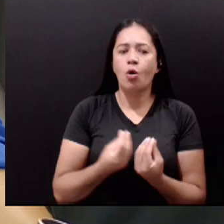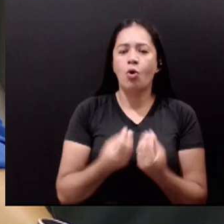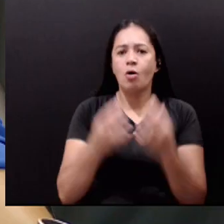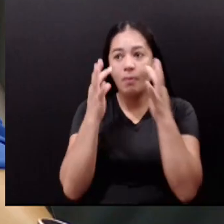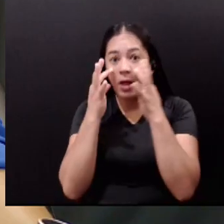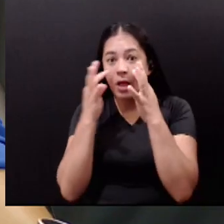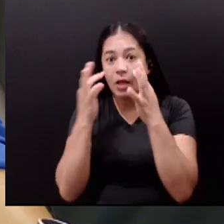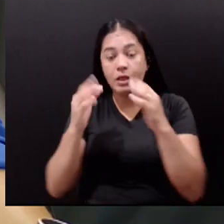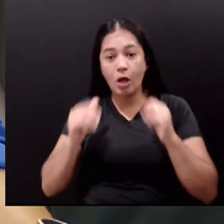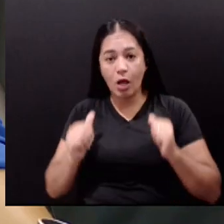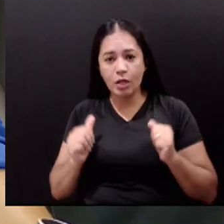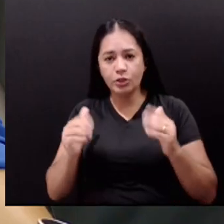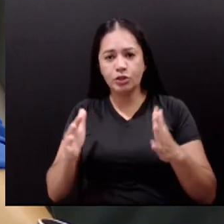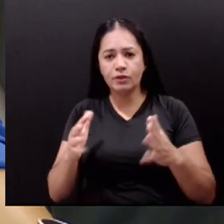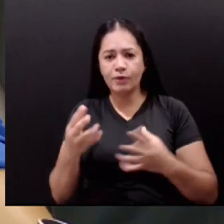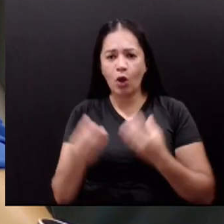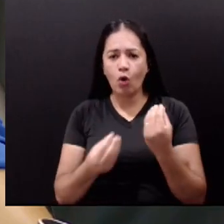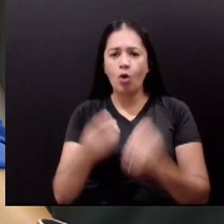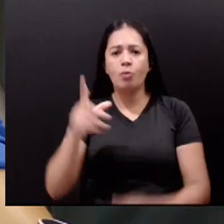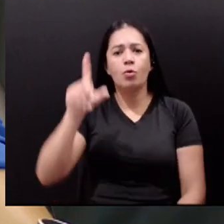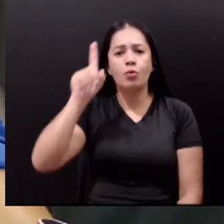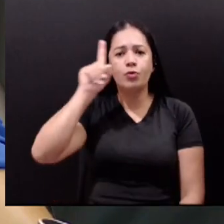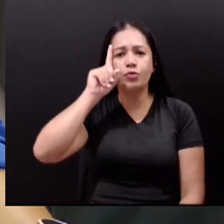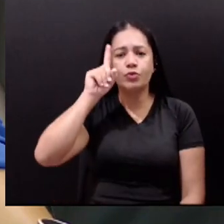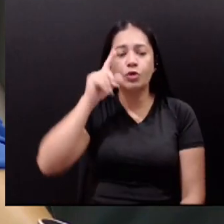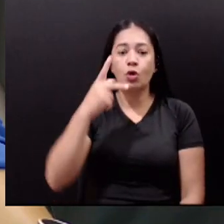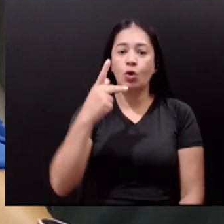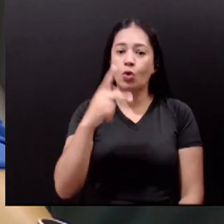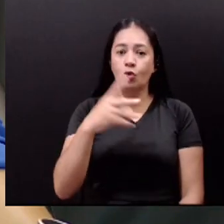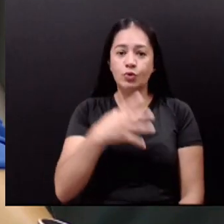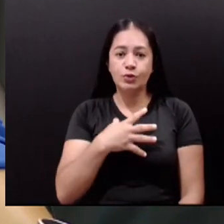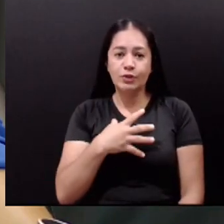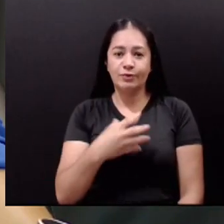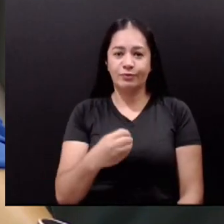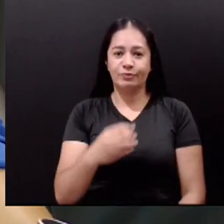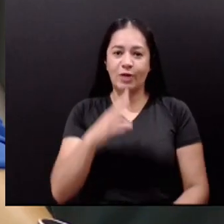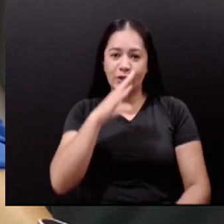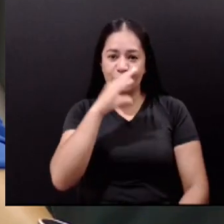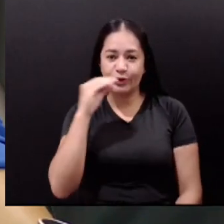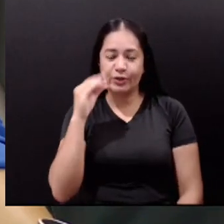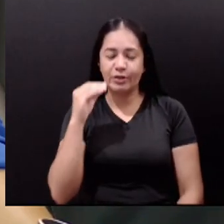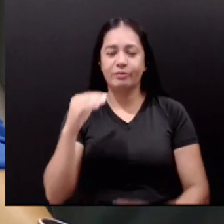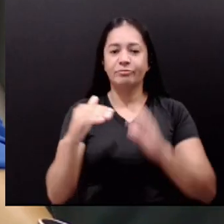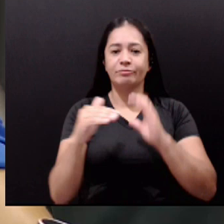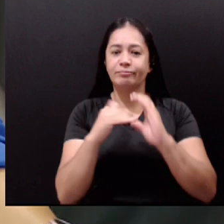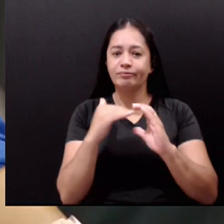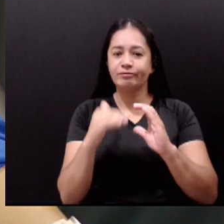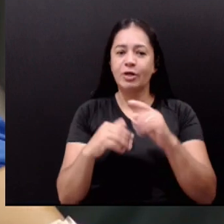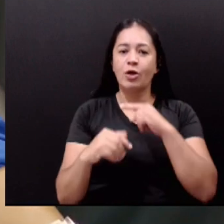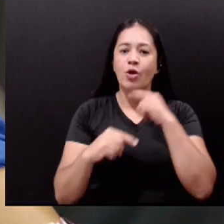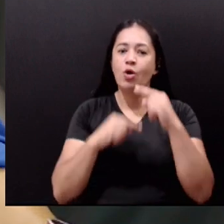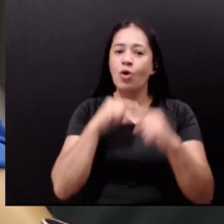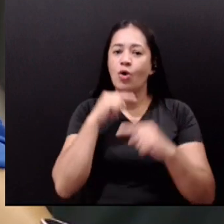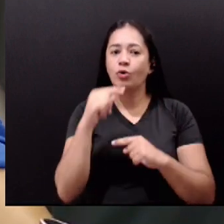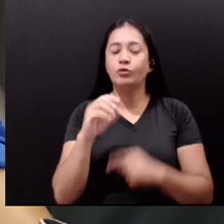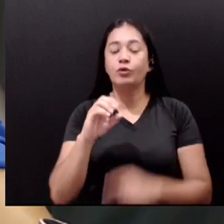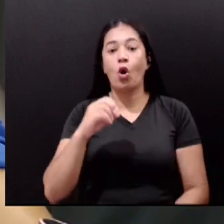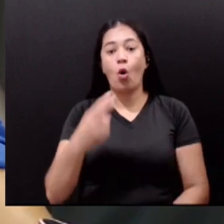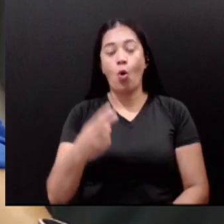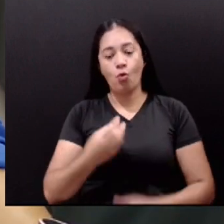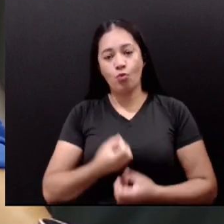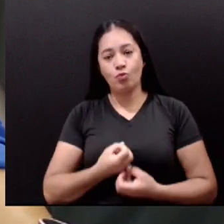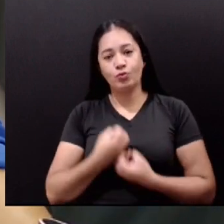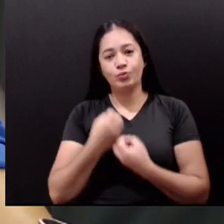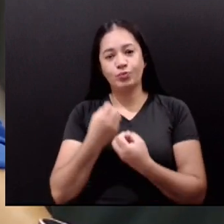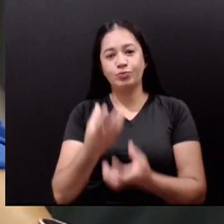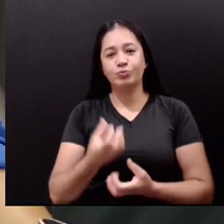sido o seu dia a dia com o seu adolescente? Mande para a gente então a sua mensagem, a sua dúvida ou o seu depoimento. Enquanto você manda para a gente,